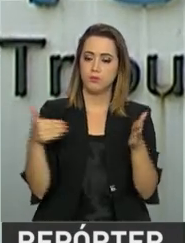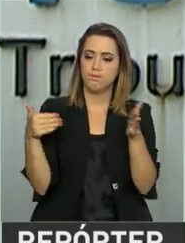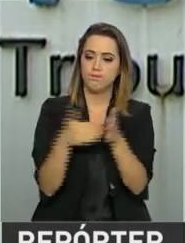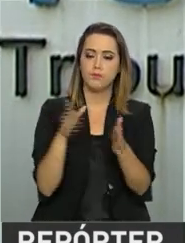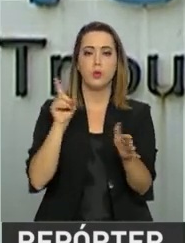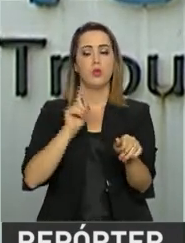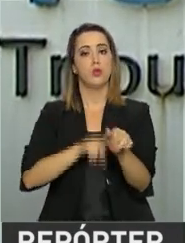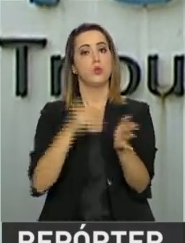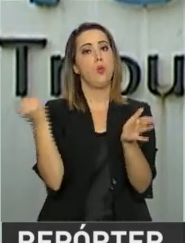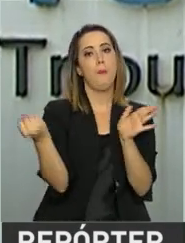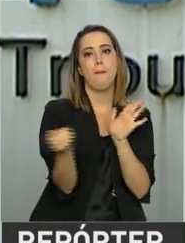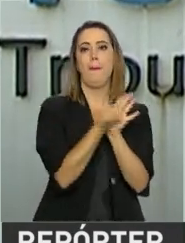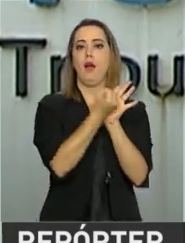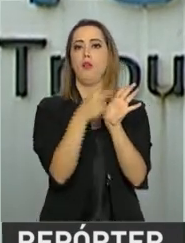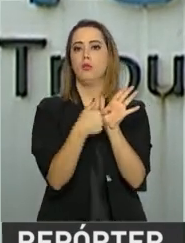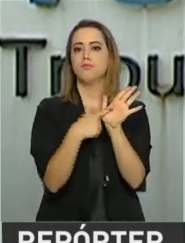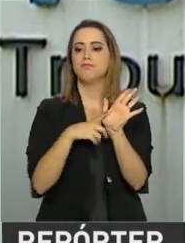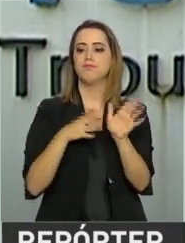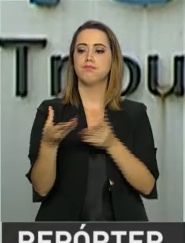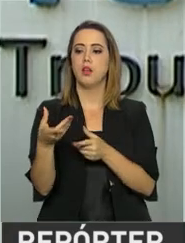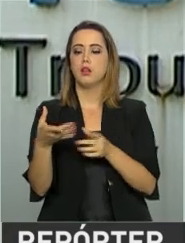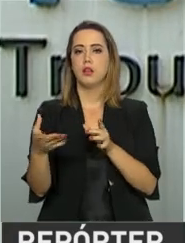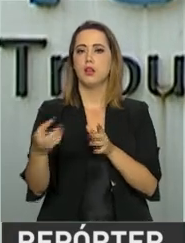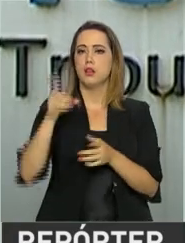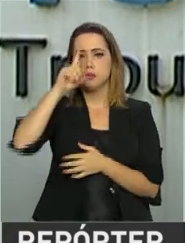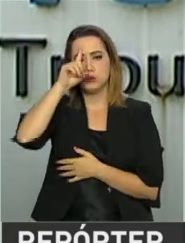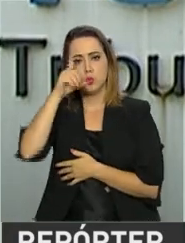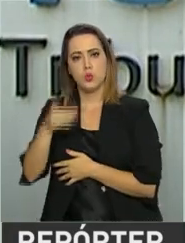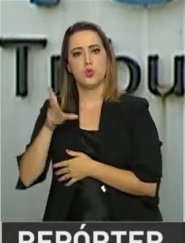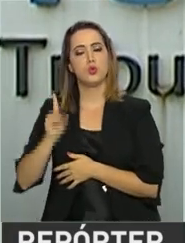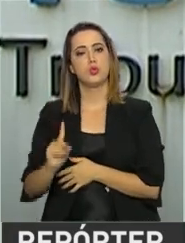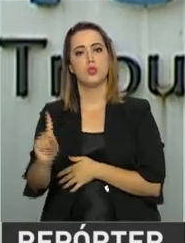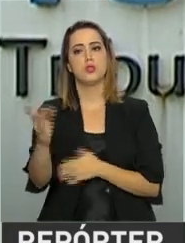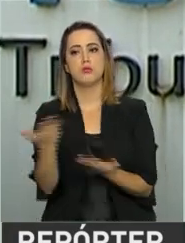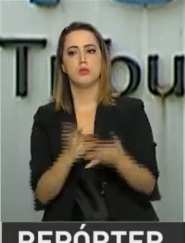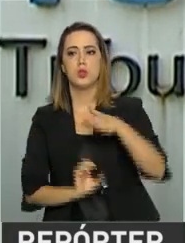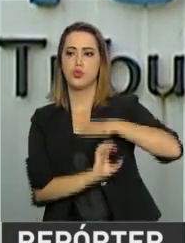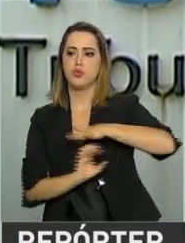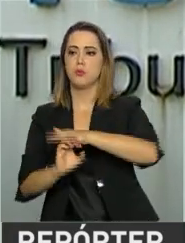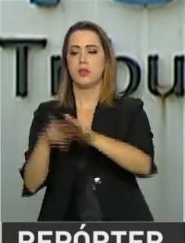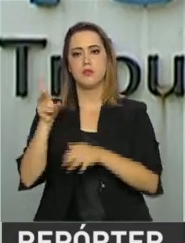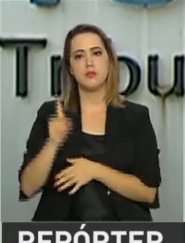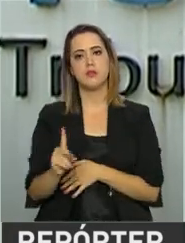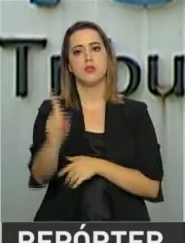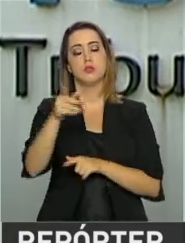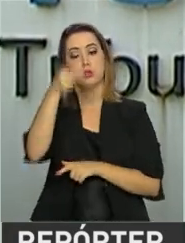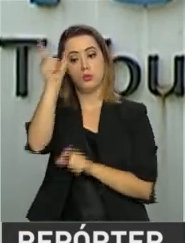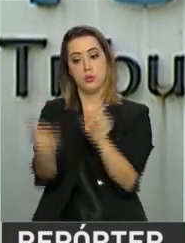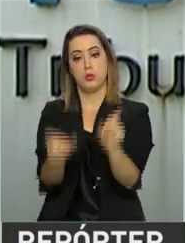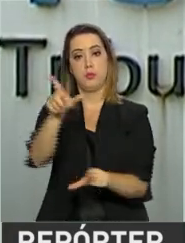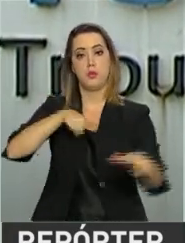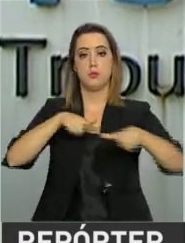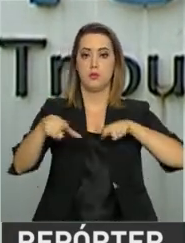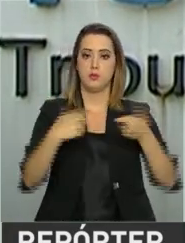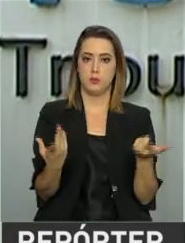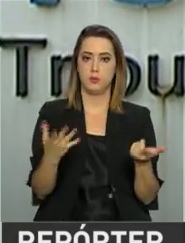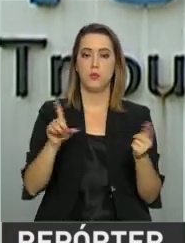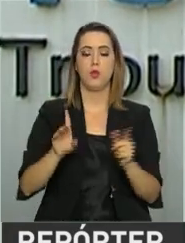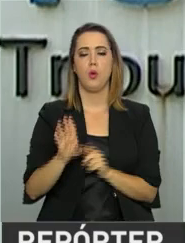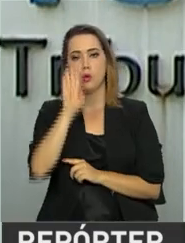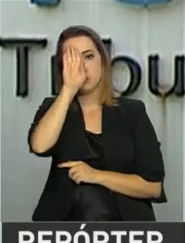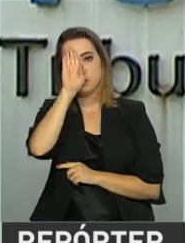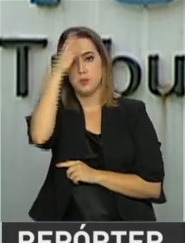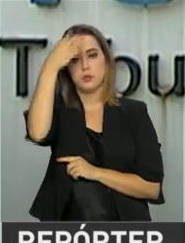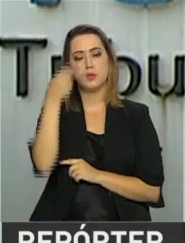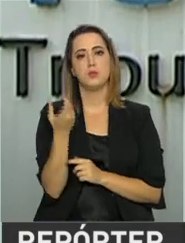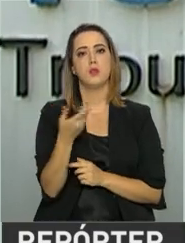disciplina as relações entre capital e trabalho entre patrões e empregados no país e tem como seus principais pontos